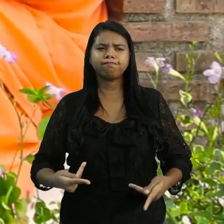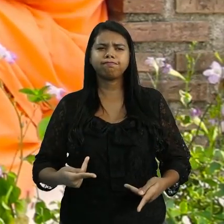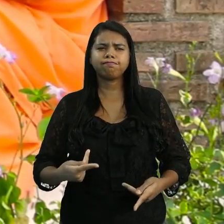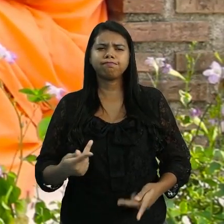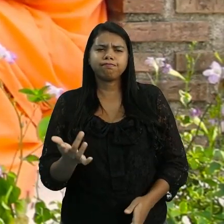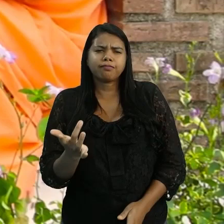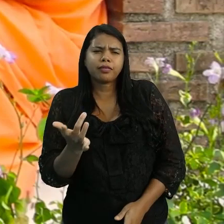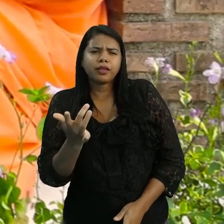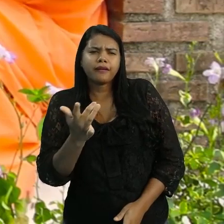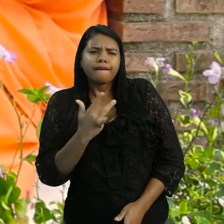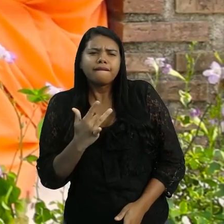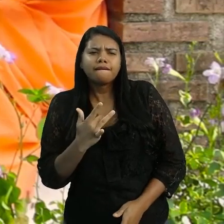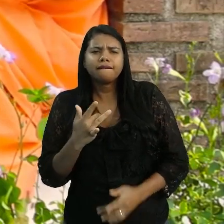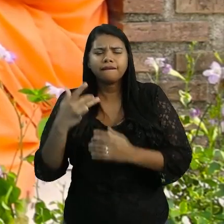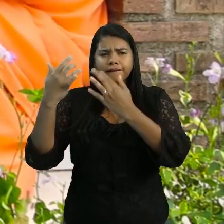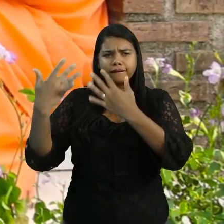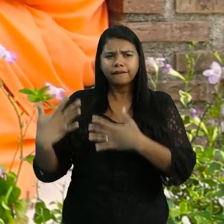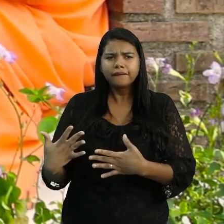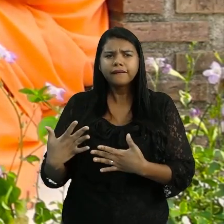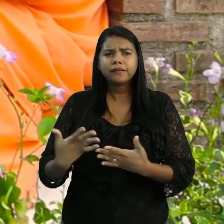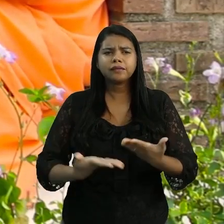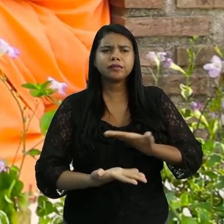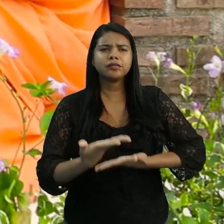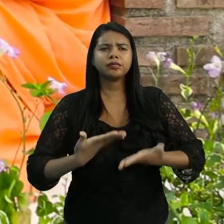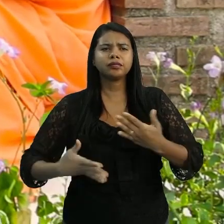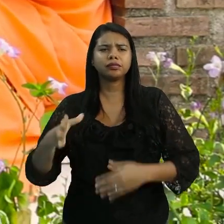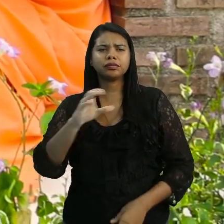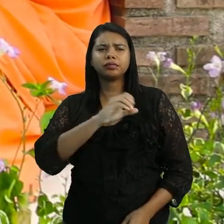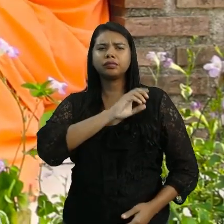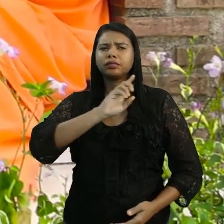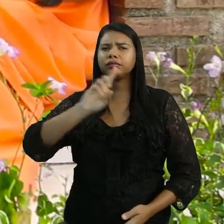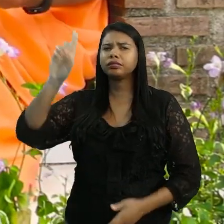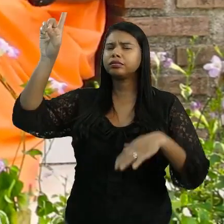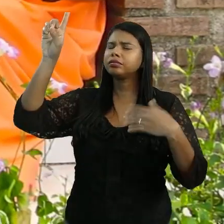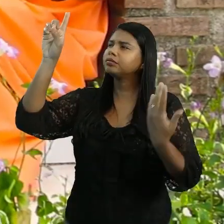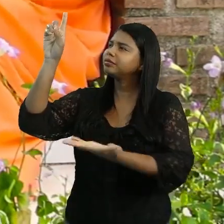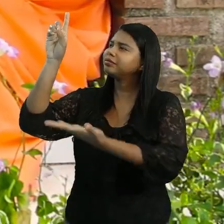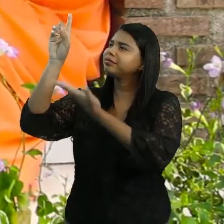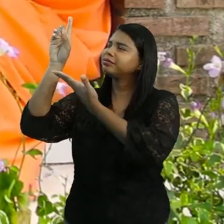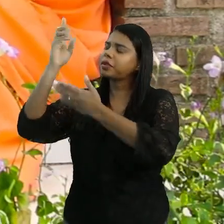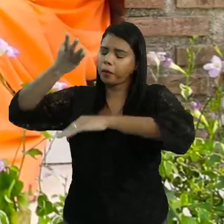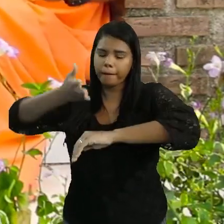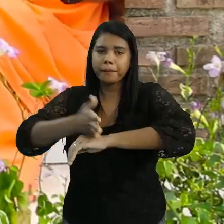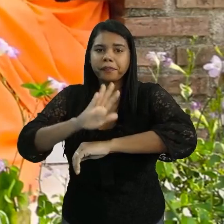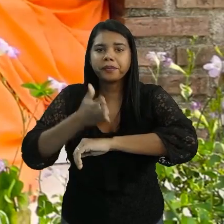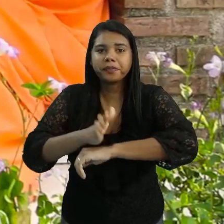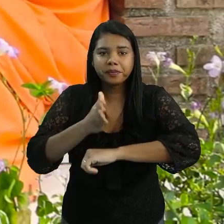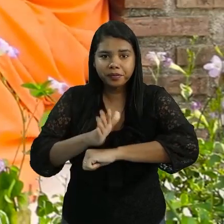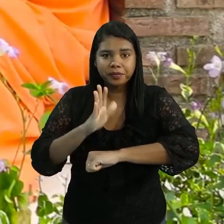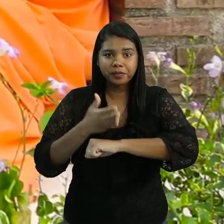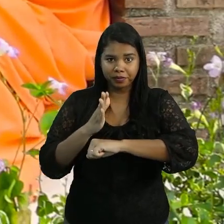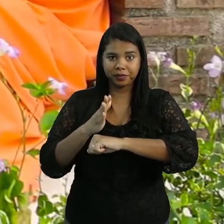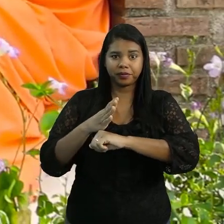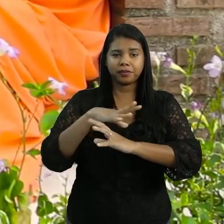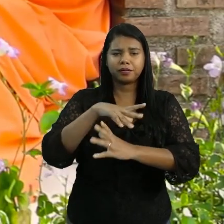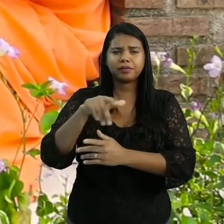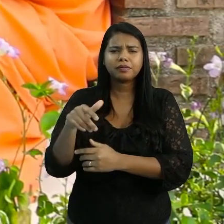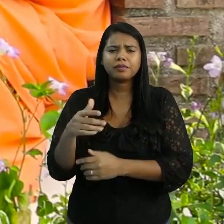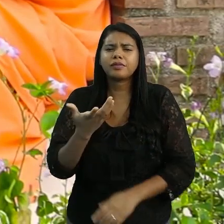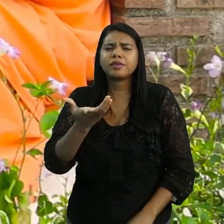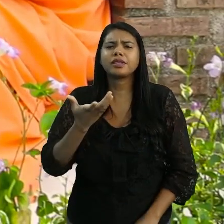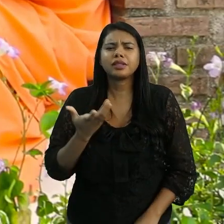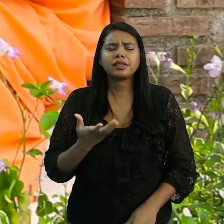queima. Então, quando a gente fala de Sanatana Dharma, a gente está falando sobre a verdadeira natureza do ser